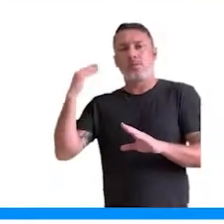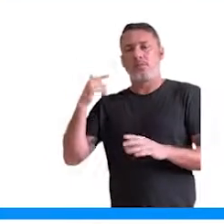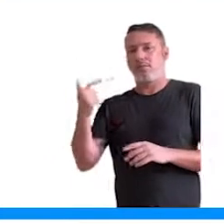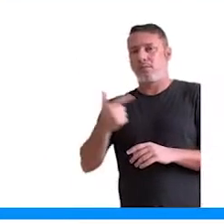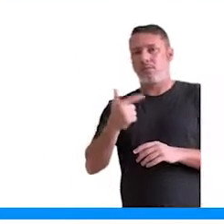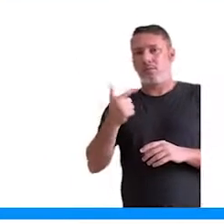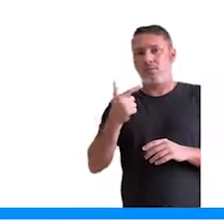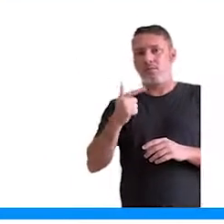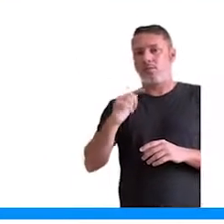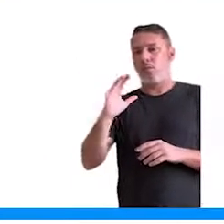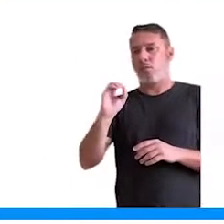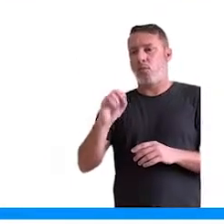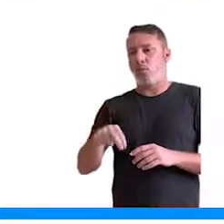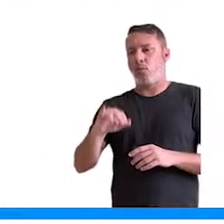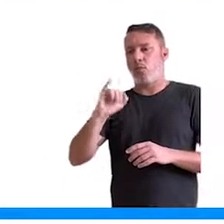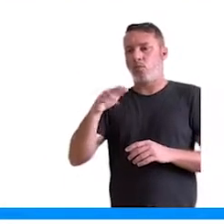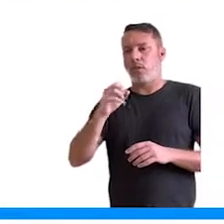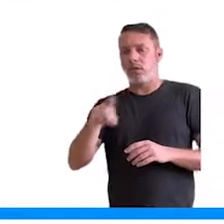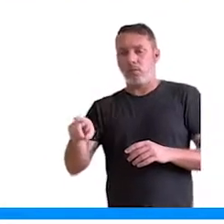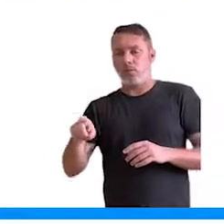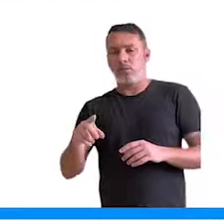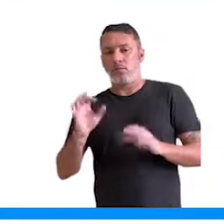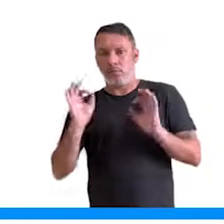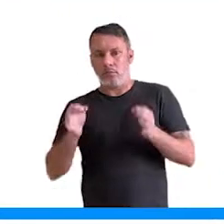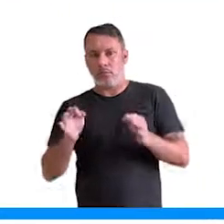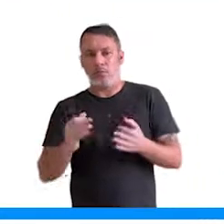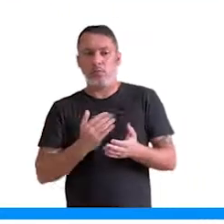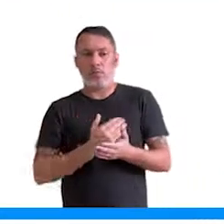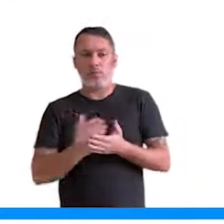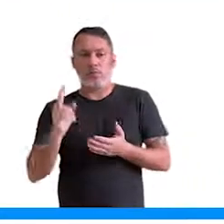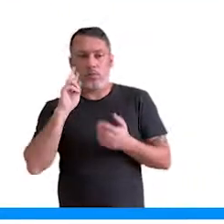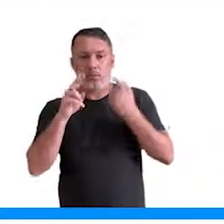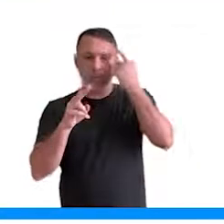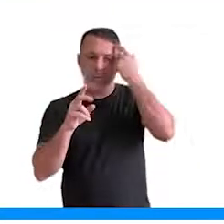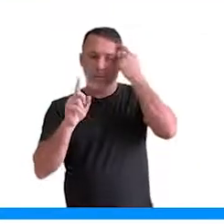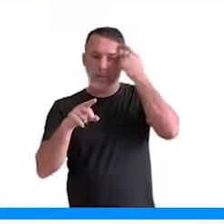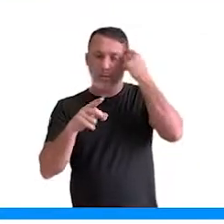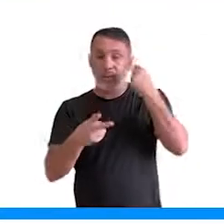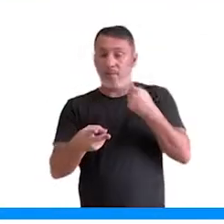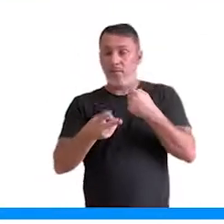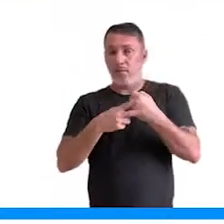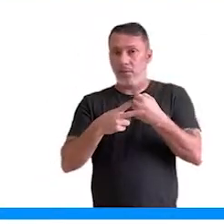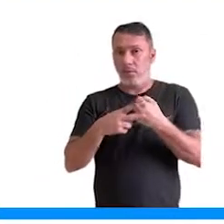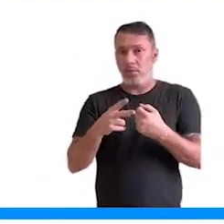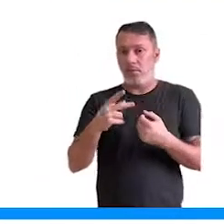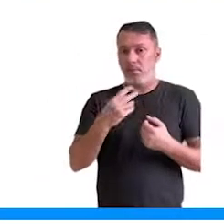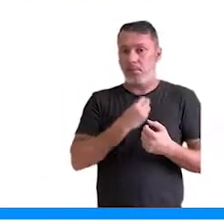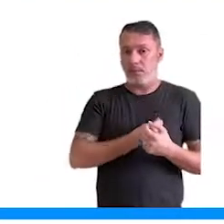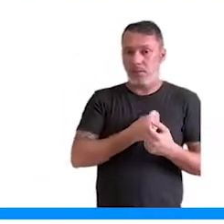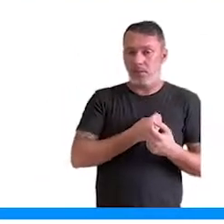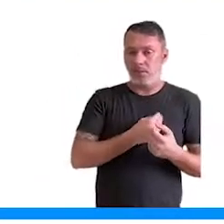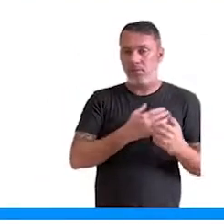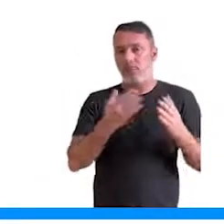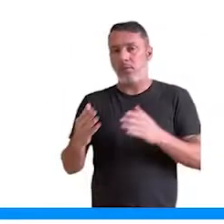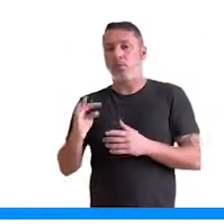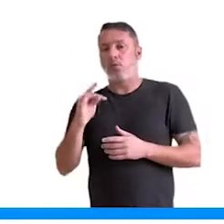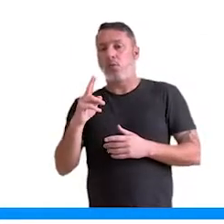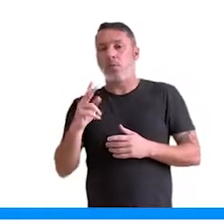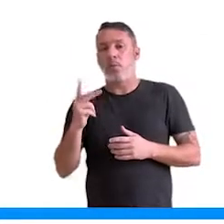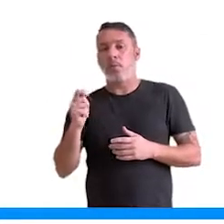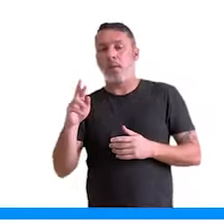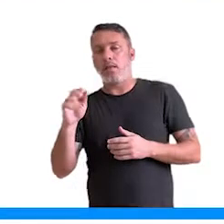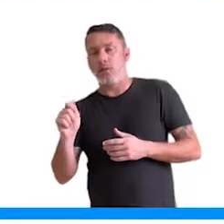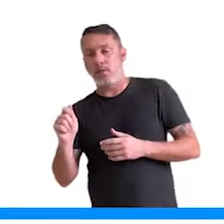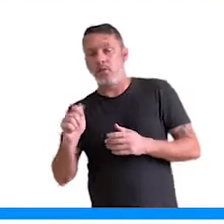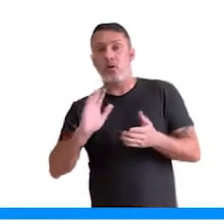Igualzinha à segunda conjugação, não é? Então, começou com o verbinho no presente. Eu vou lá, conjugo, eu